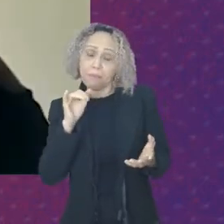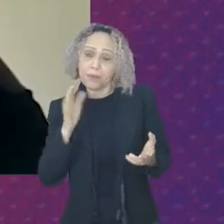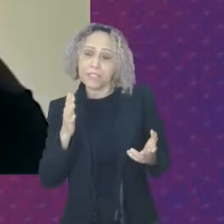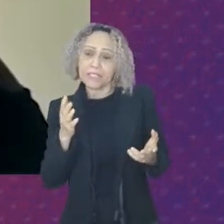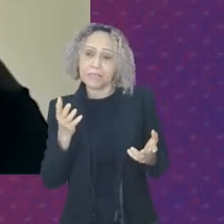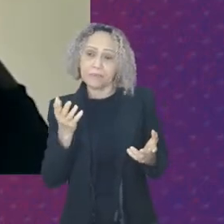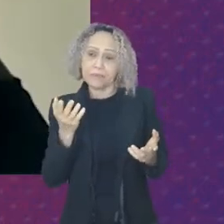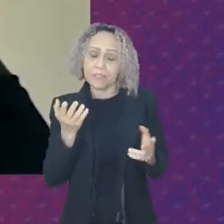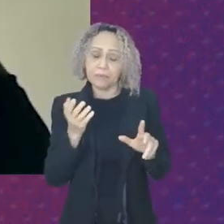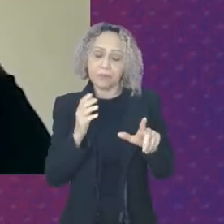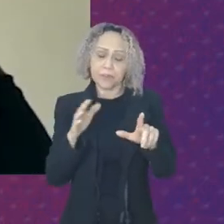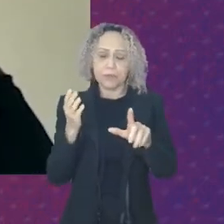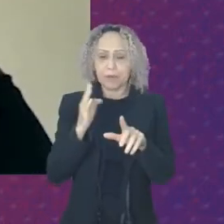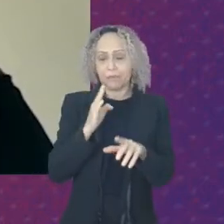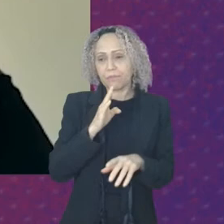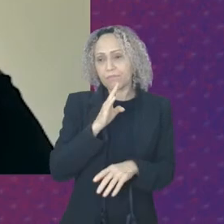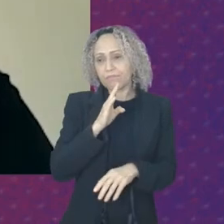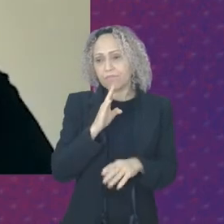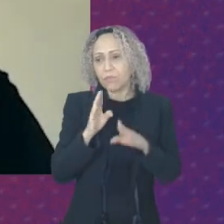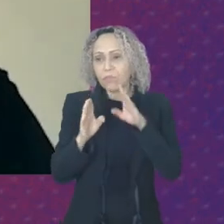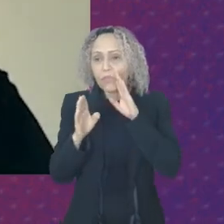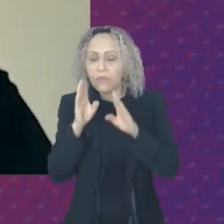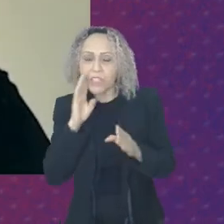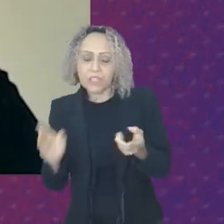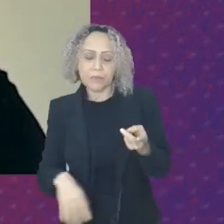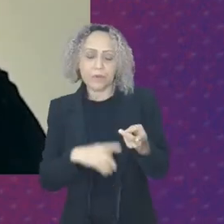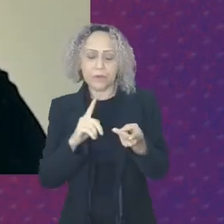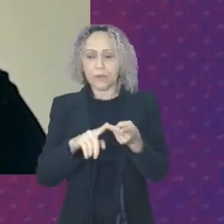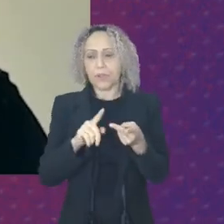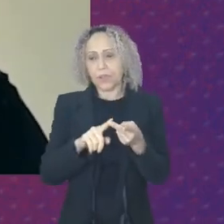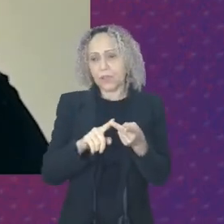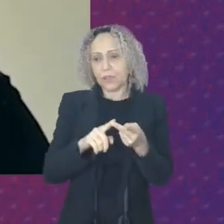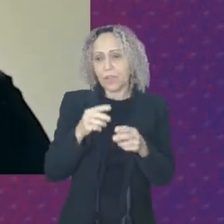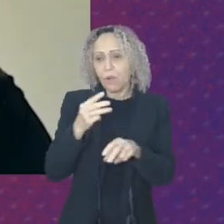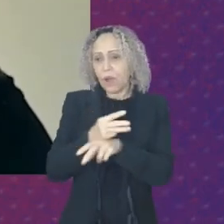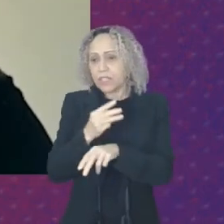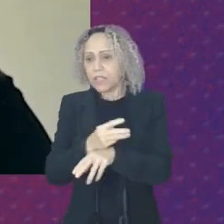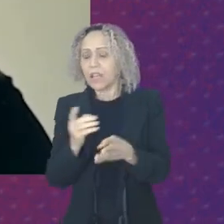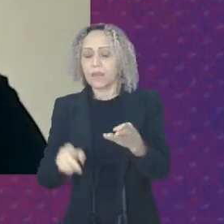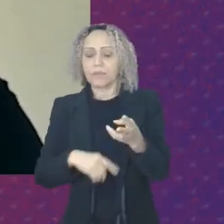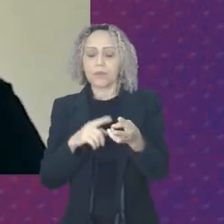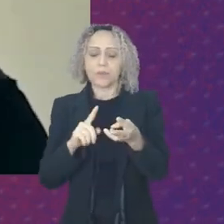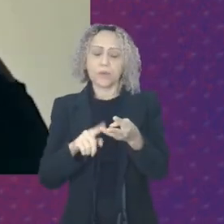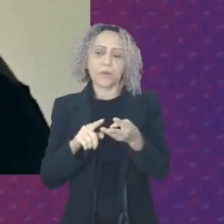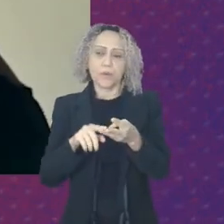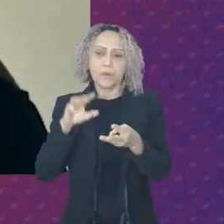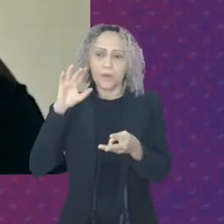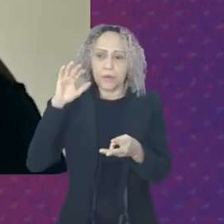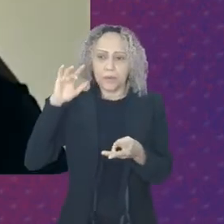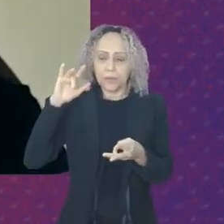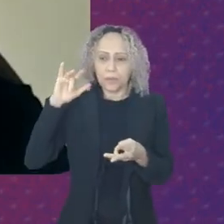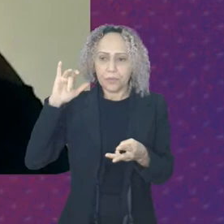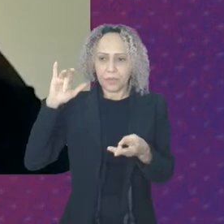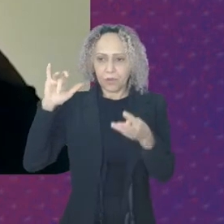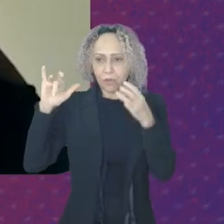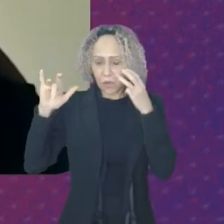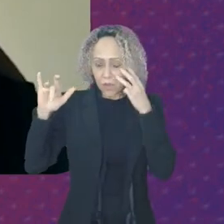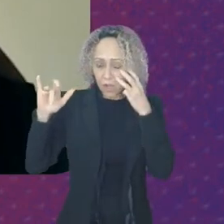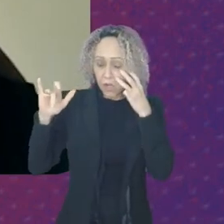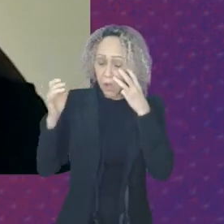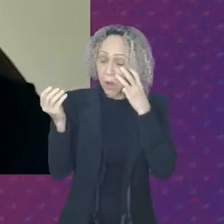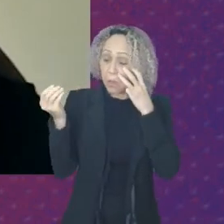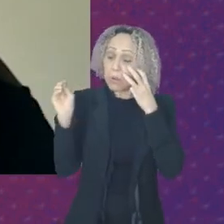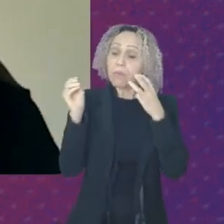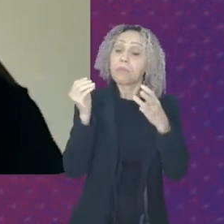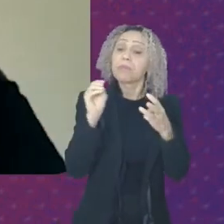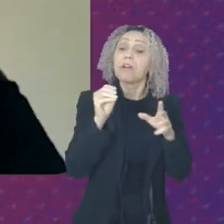no seu WhatsApp, um card com várias informações e que traga um bom texto. Isso depende do seu público,